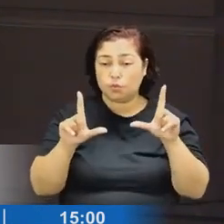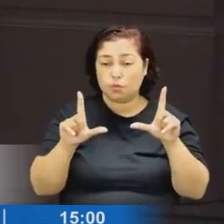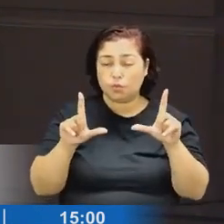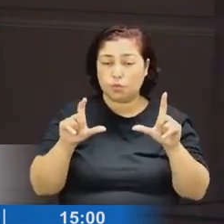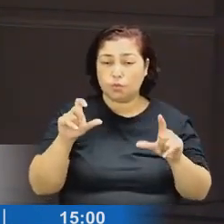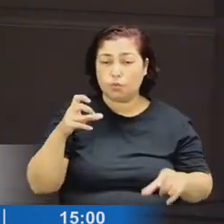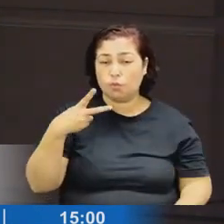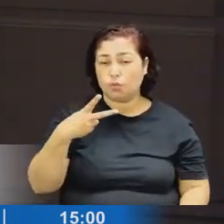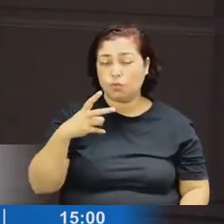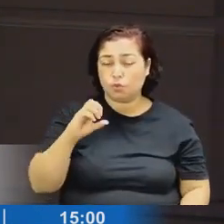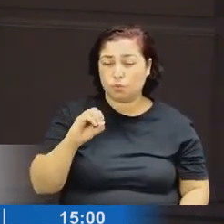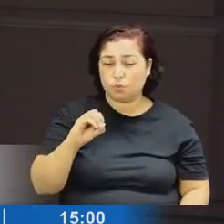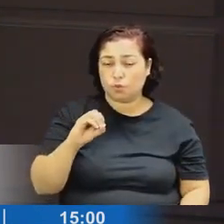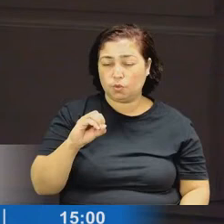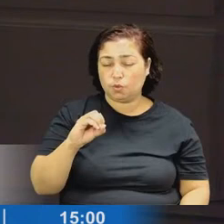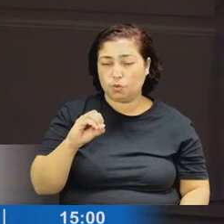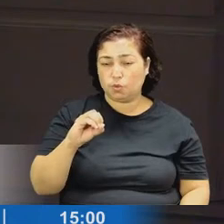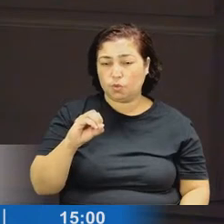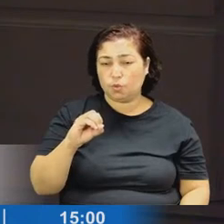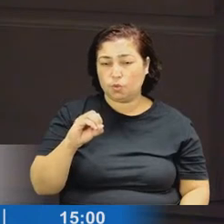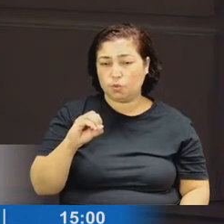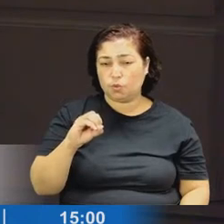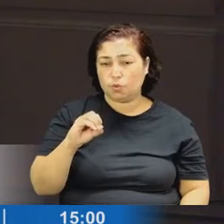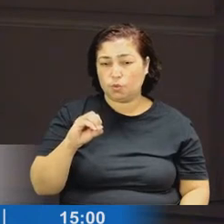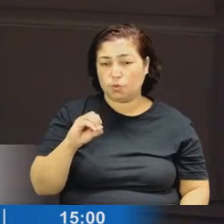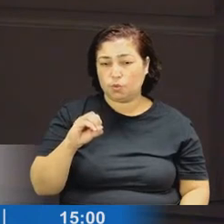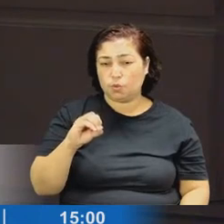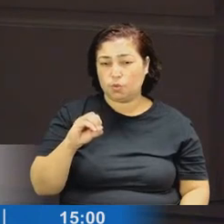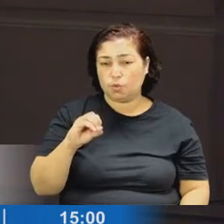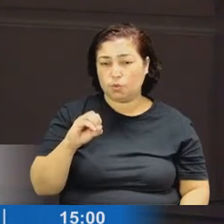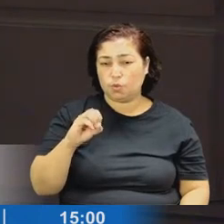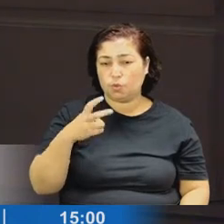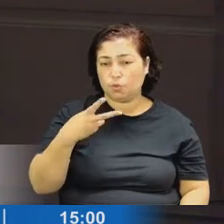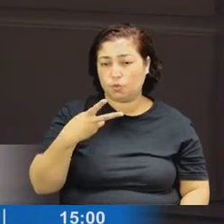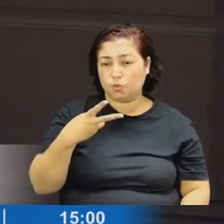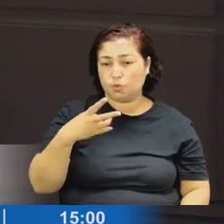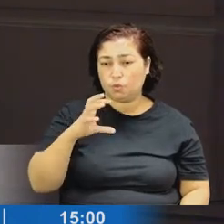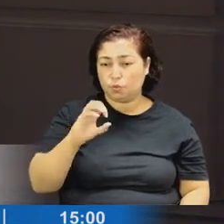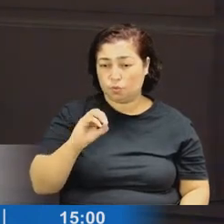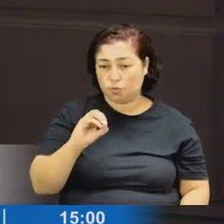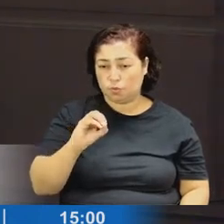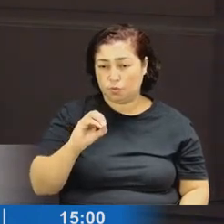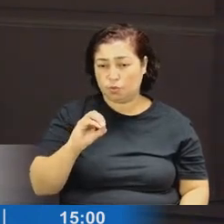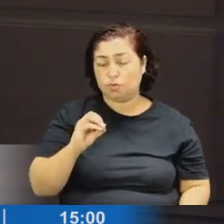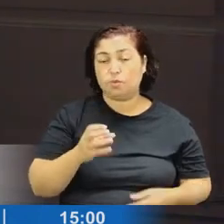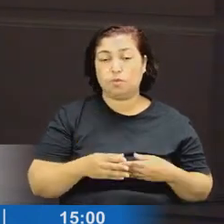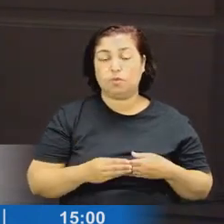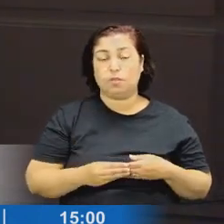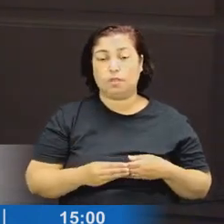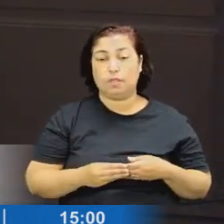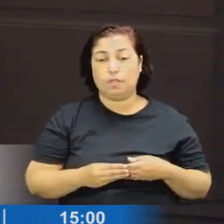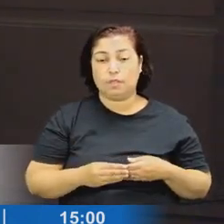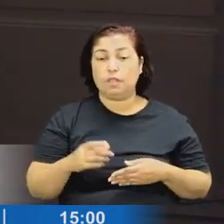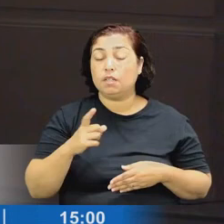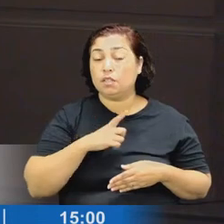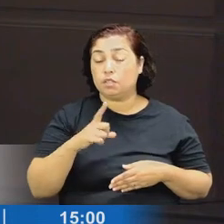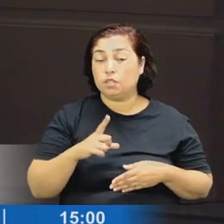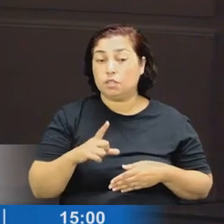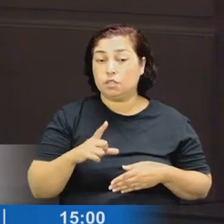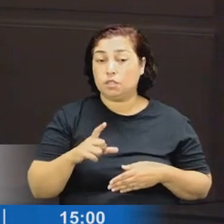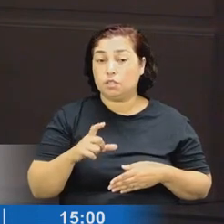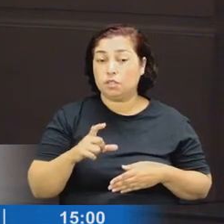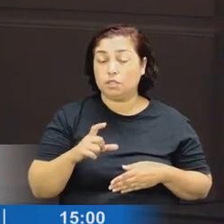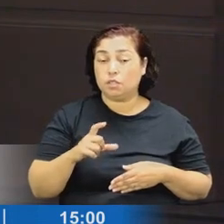Qual foi anterior para vereador foi 2009/2020 né foi essa daí mesmo Ah tinha uma uma